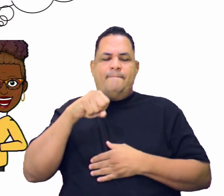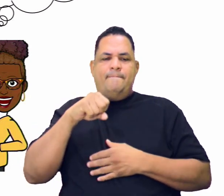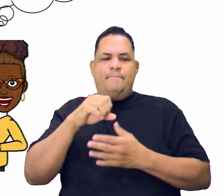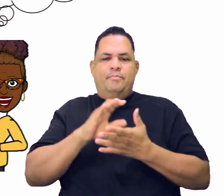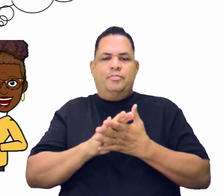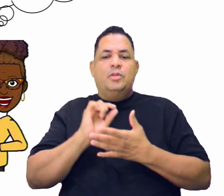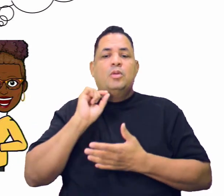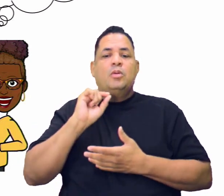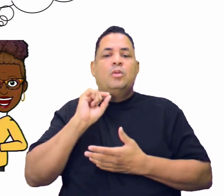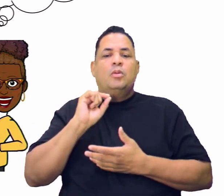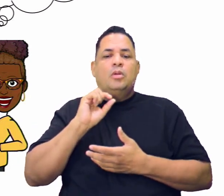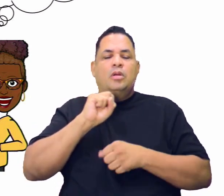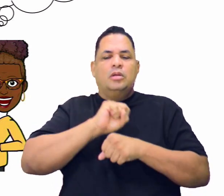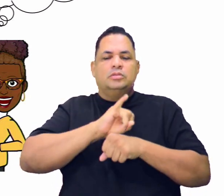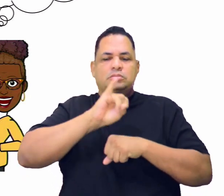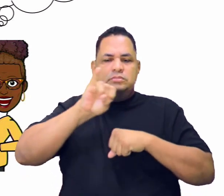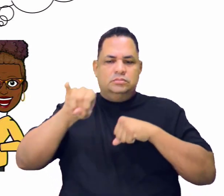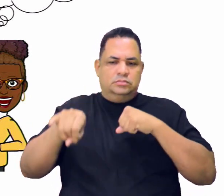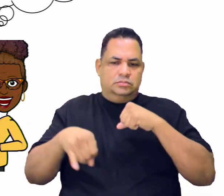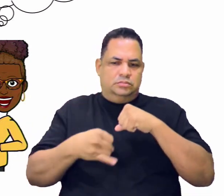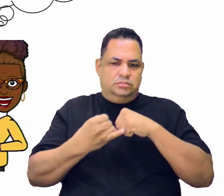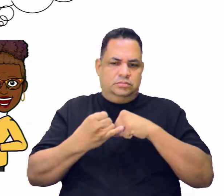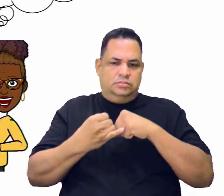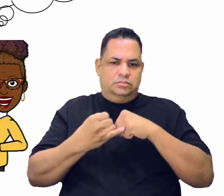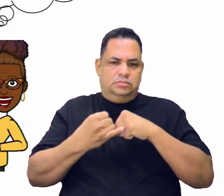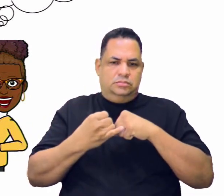bom é o quê?